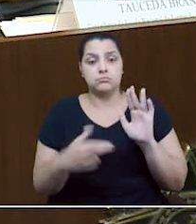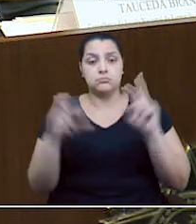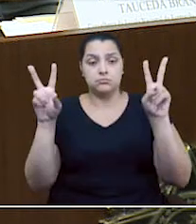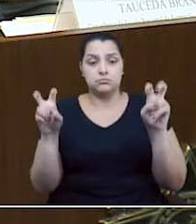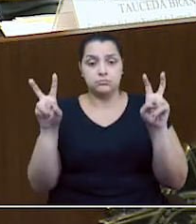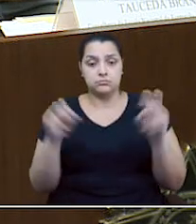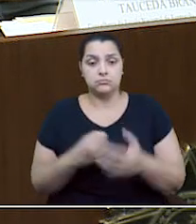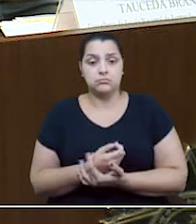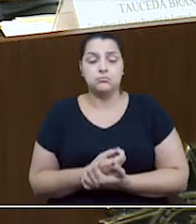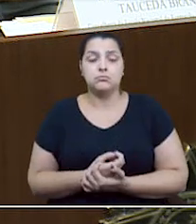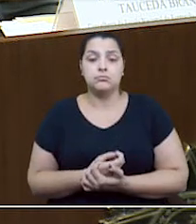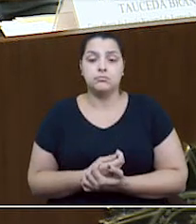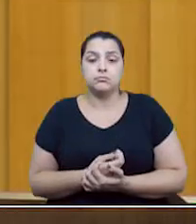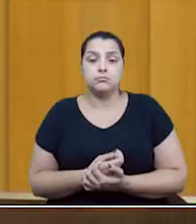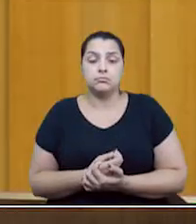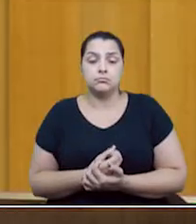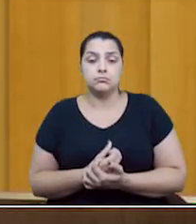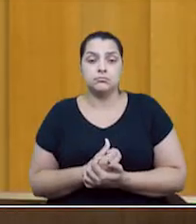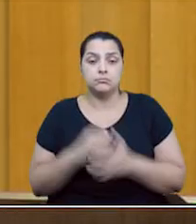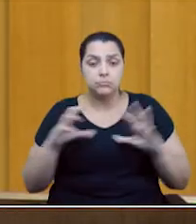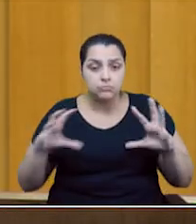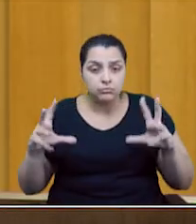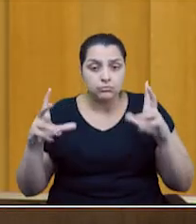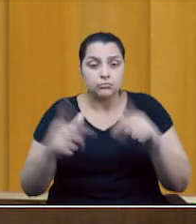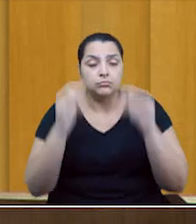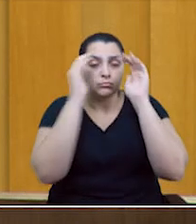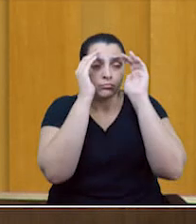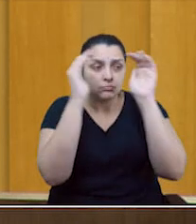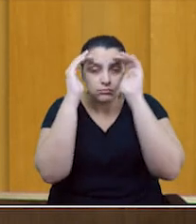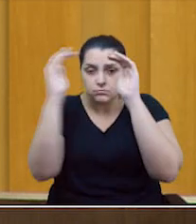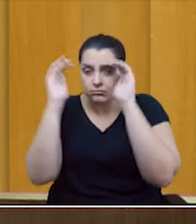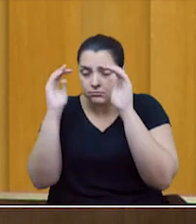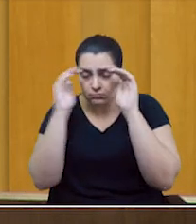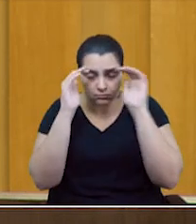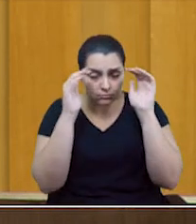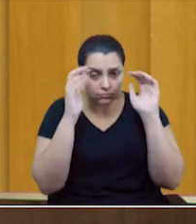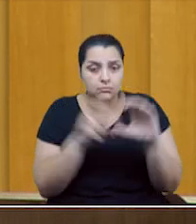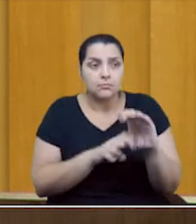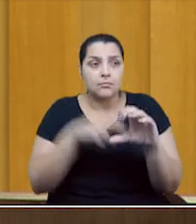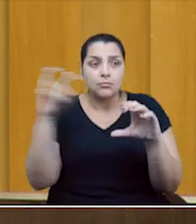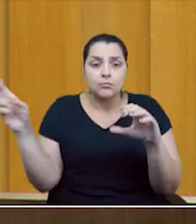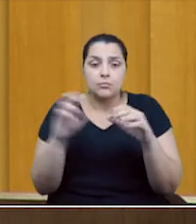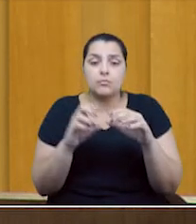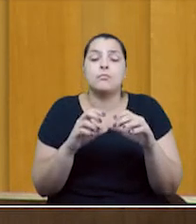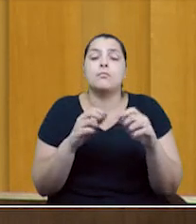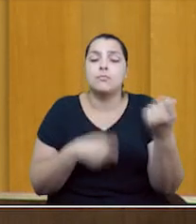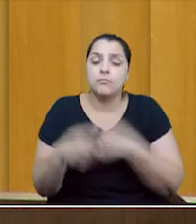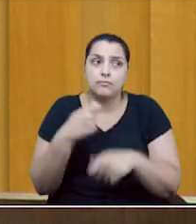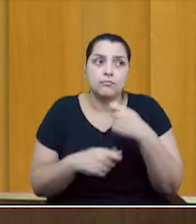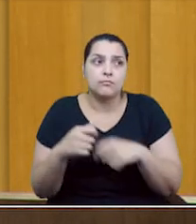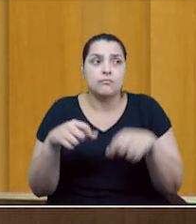e esses normativos todos respeitam integralmente a autonomia administrativa dos tribunais